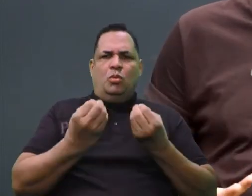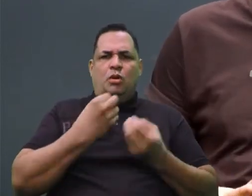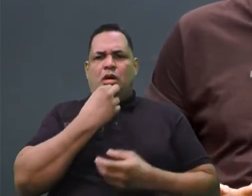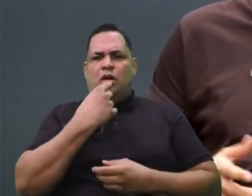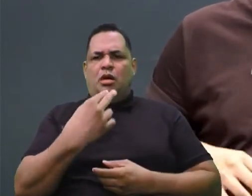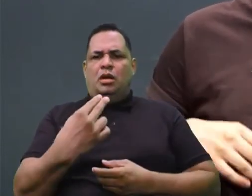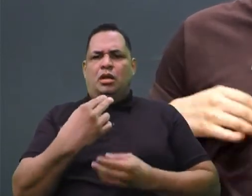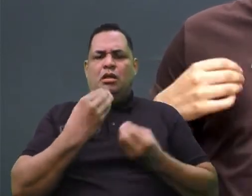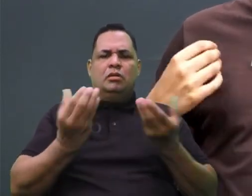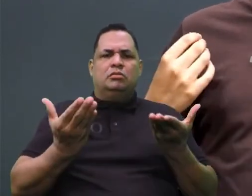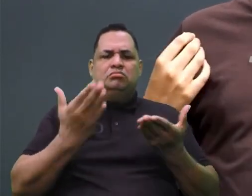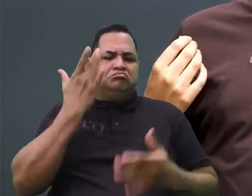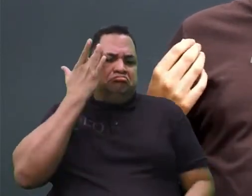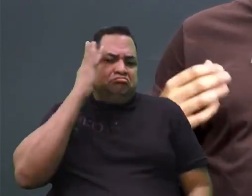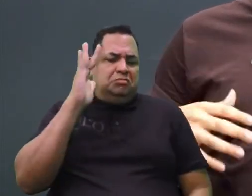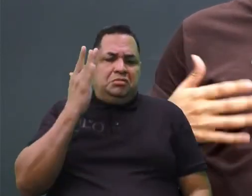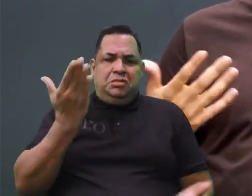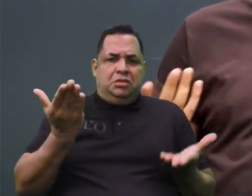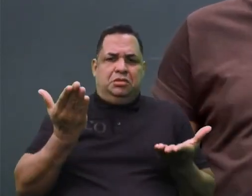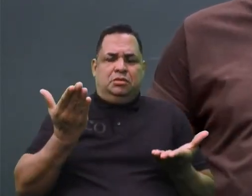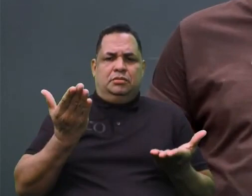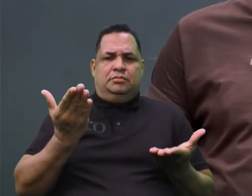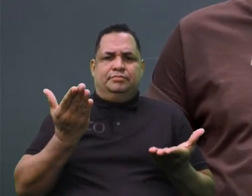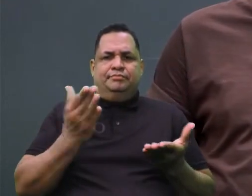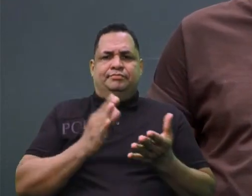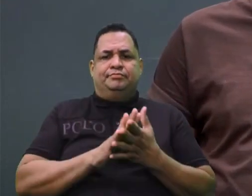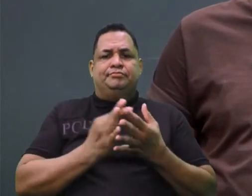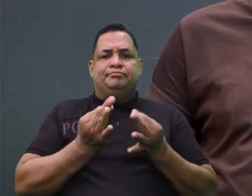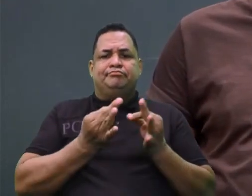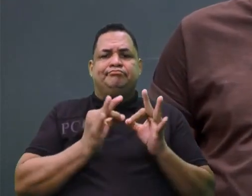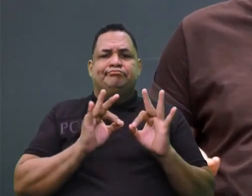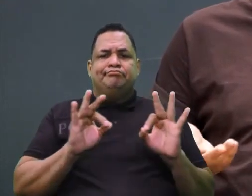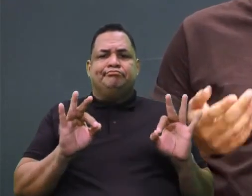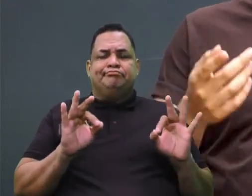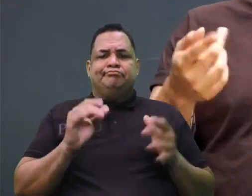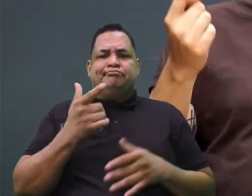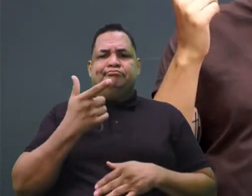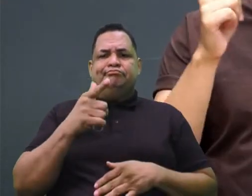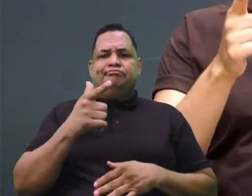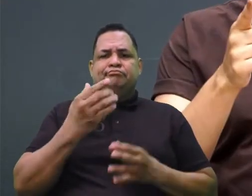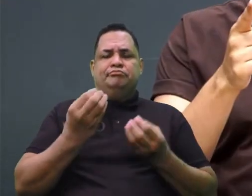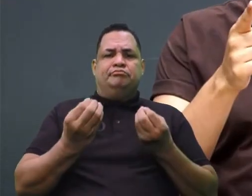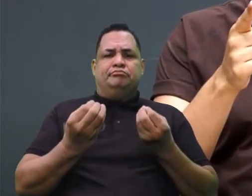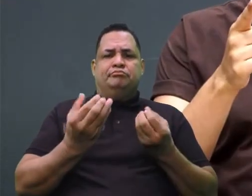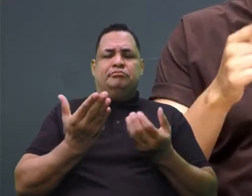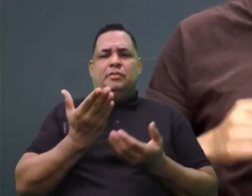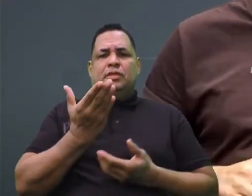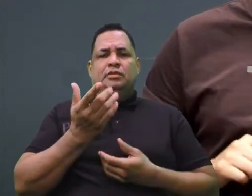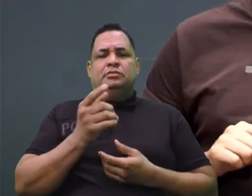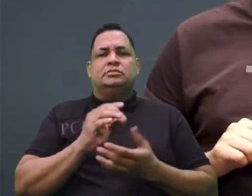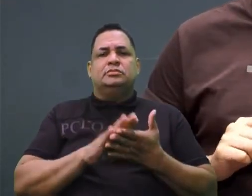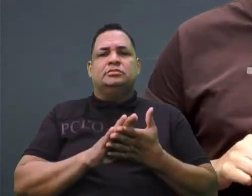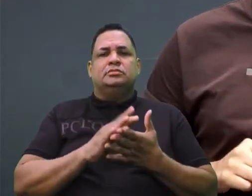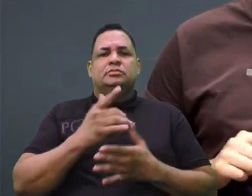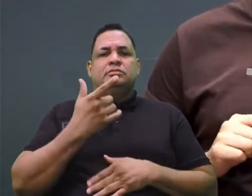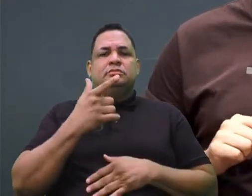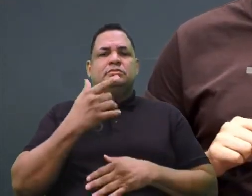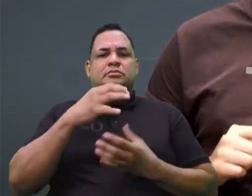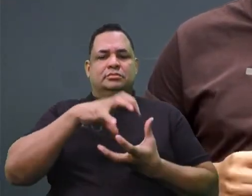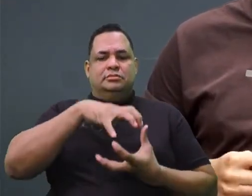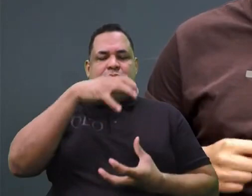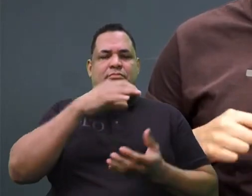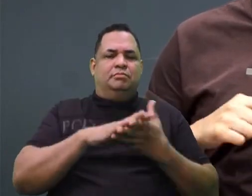língua que ele tinha, era simplesmente uma pessoa que não tinha, como a gente já estudou, né, queridos, que não tinha alma por